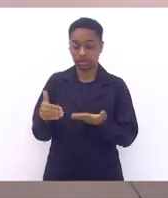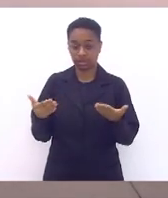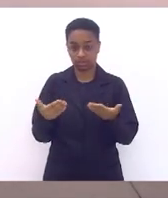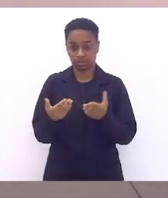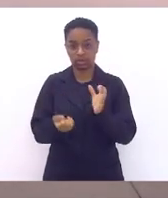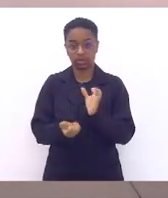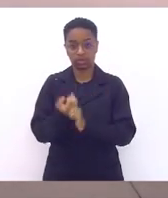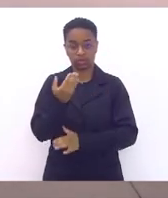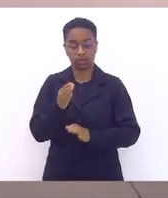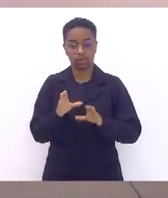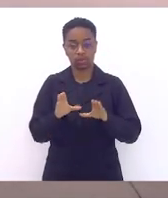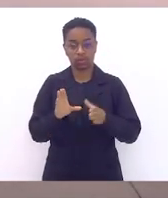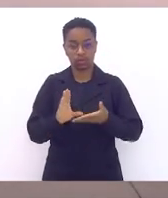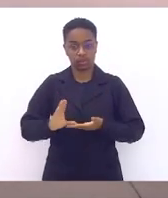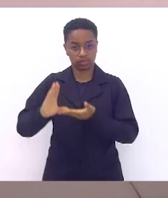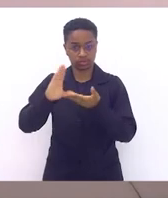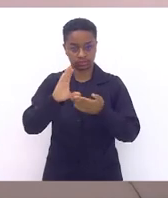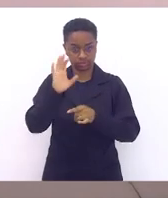Estadual de Tuberculose,